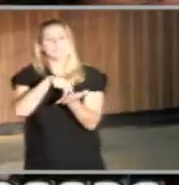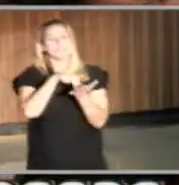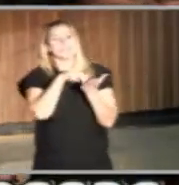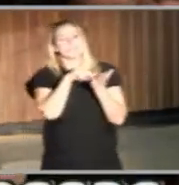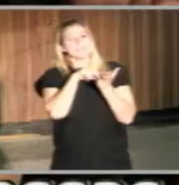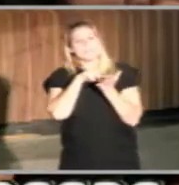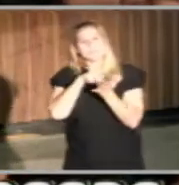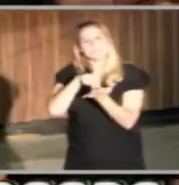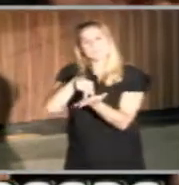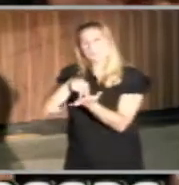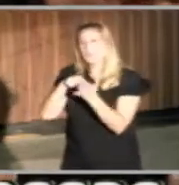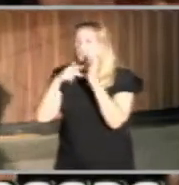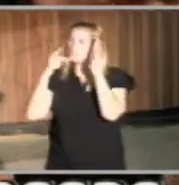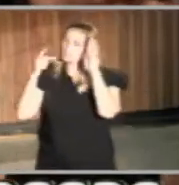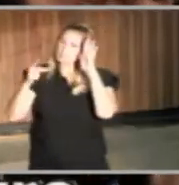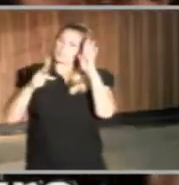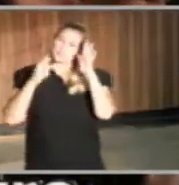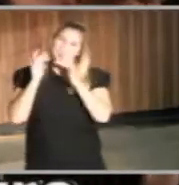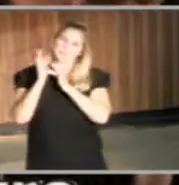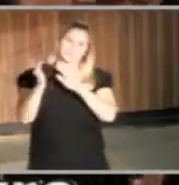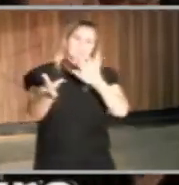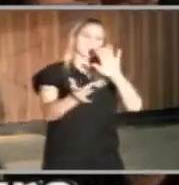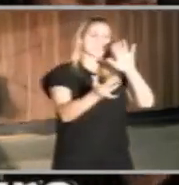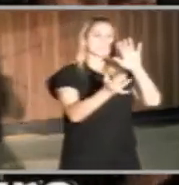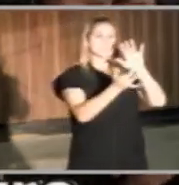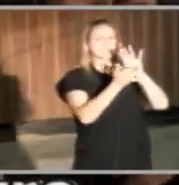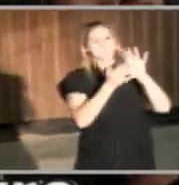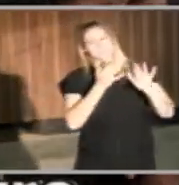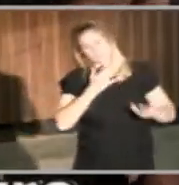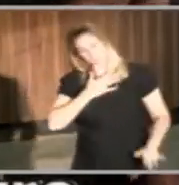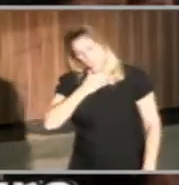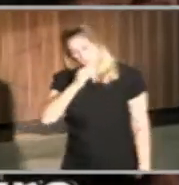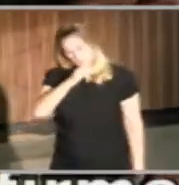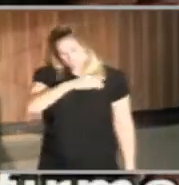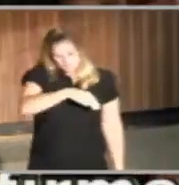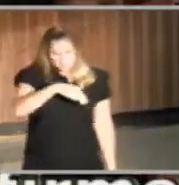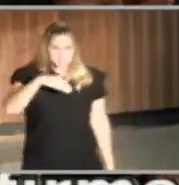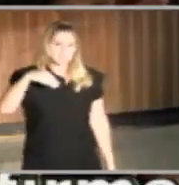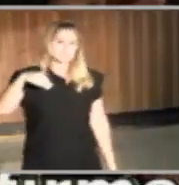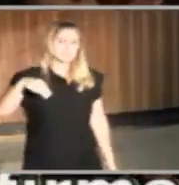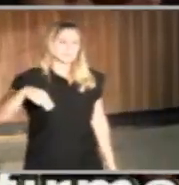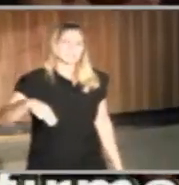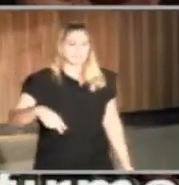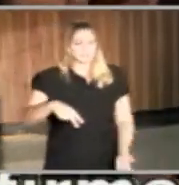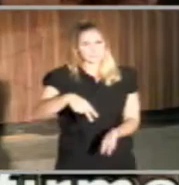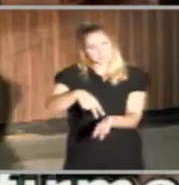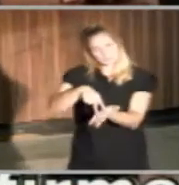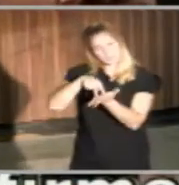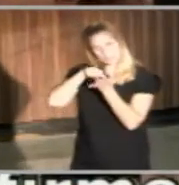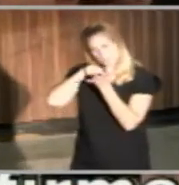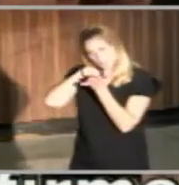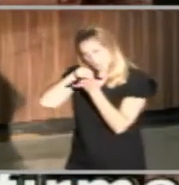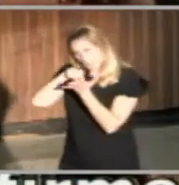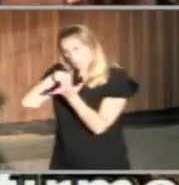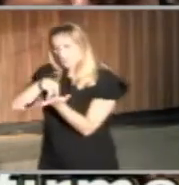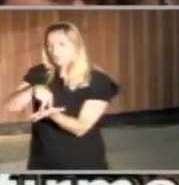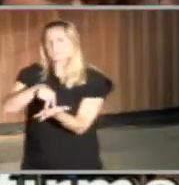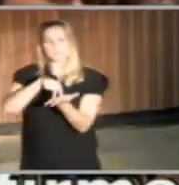firme, firme nas promessas de Jesus, meu Mestre.